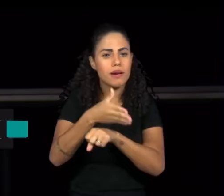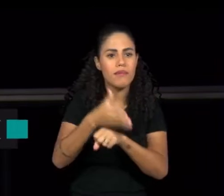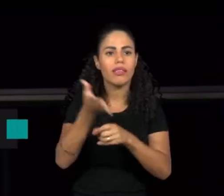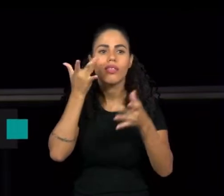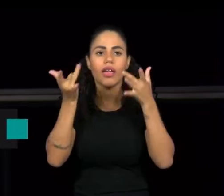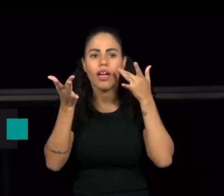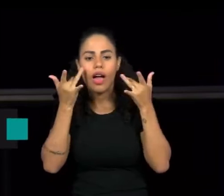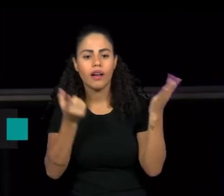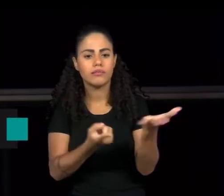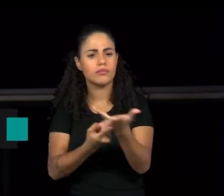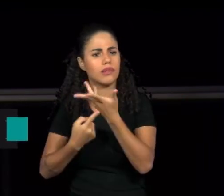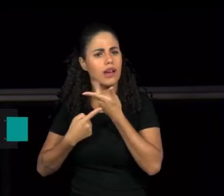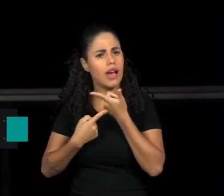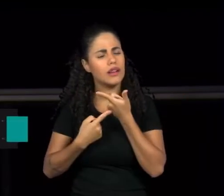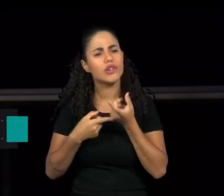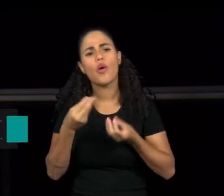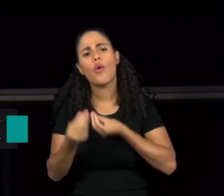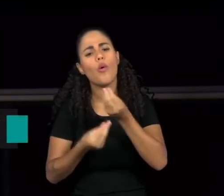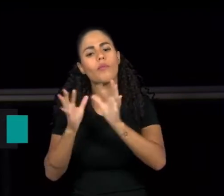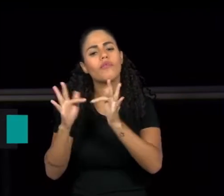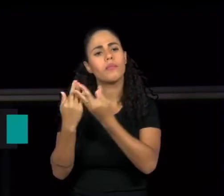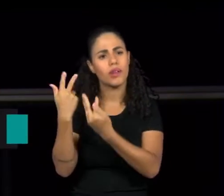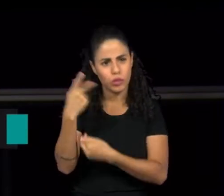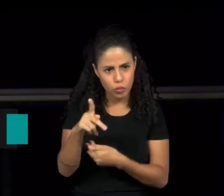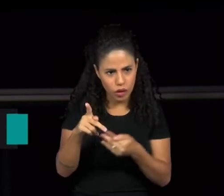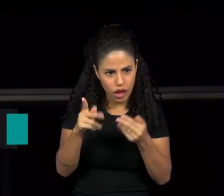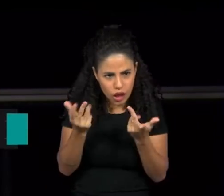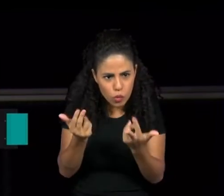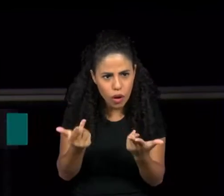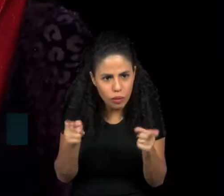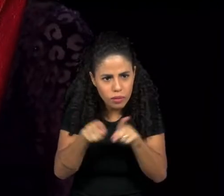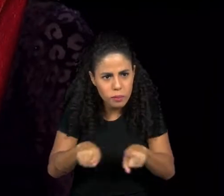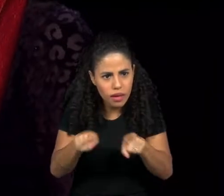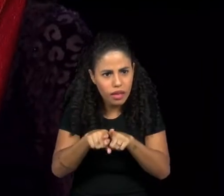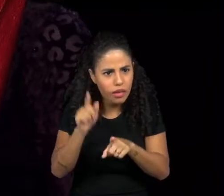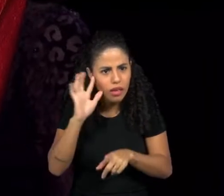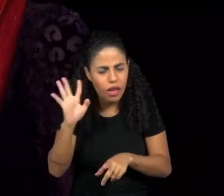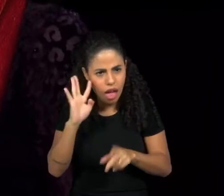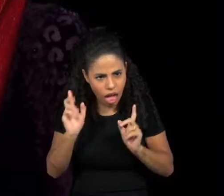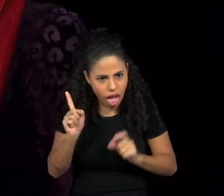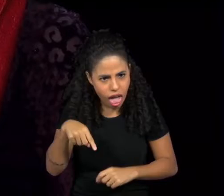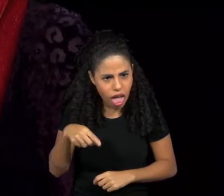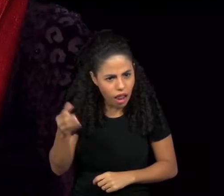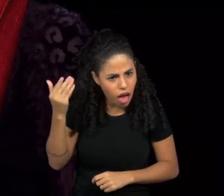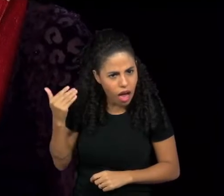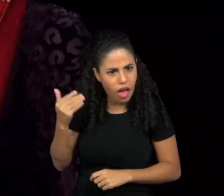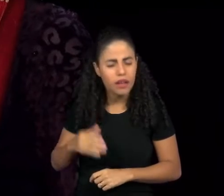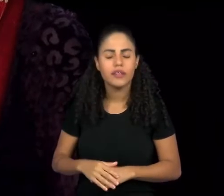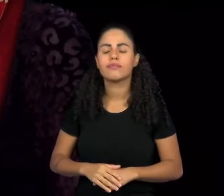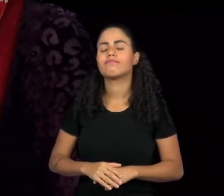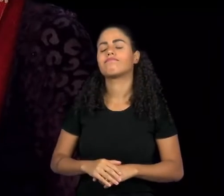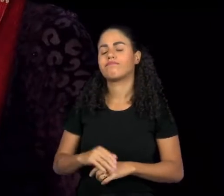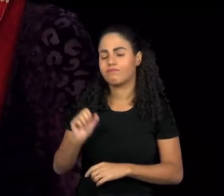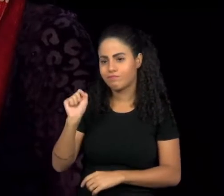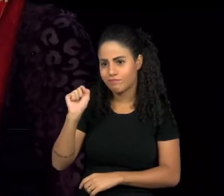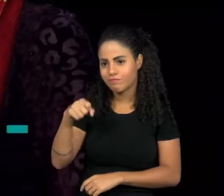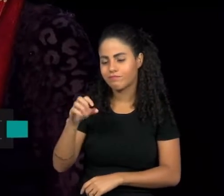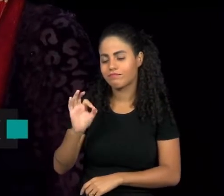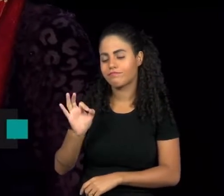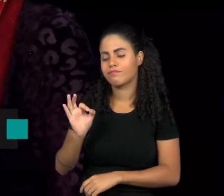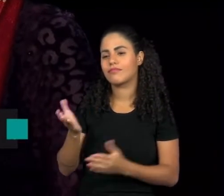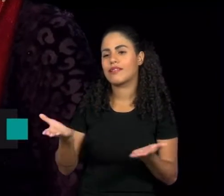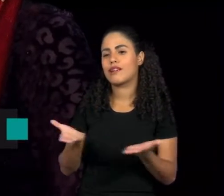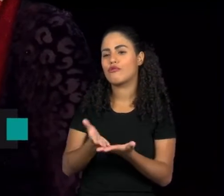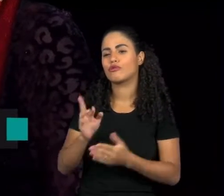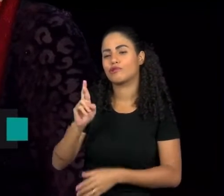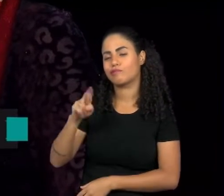uma forma geral, né? A sua família também tinha esse pensamento? Tinha. Hoje em dia dou mais razão para eles do que